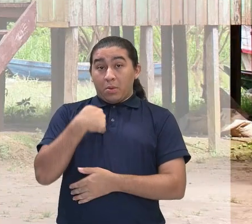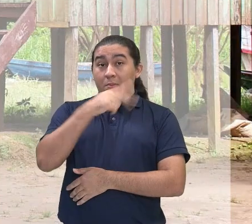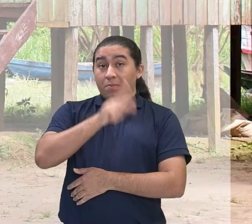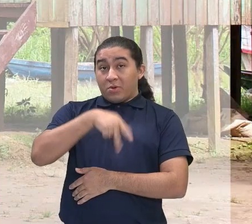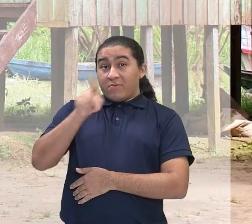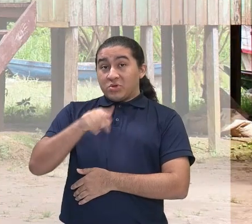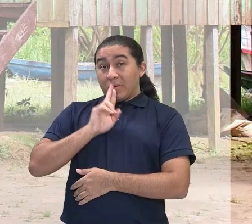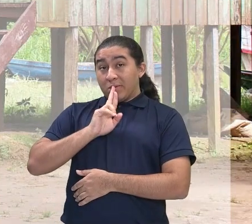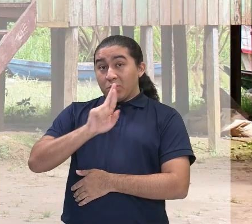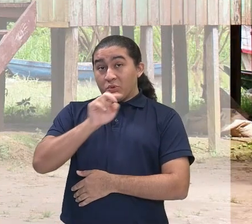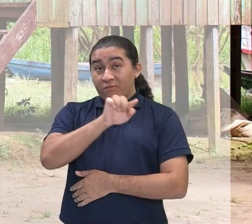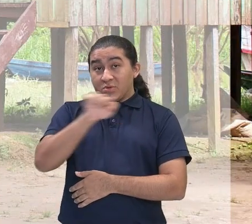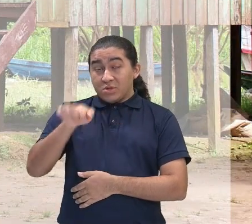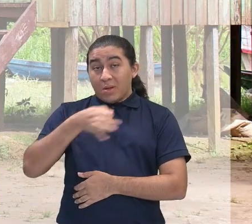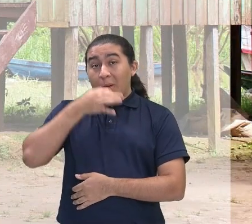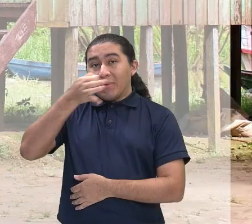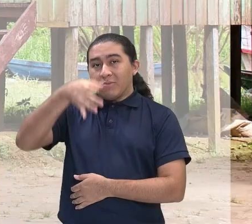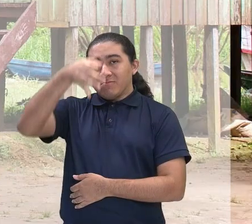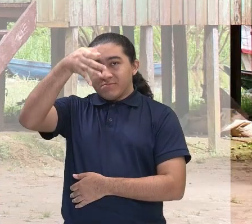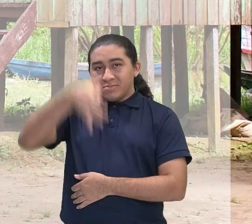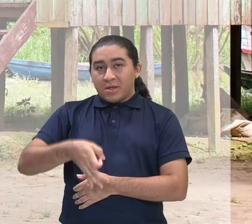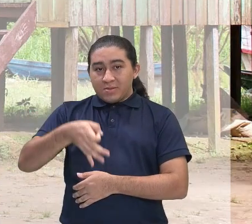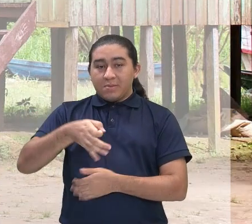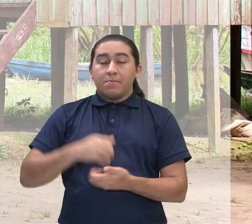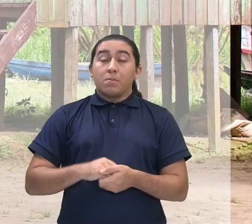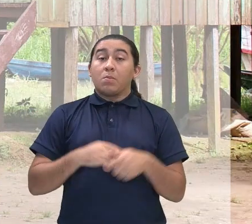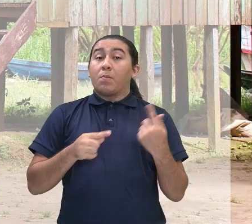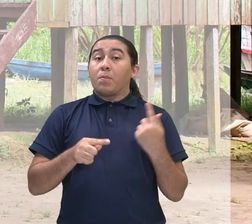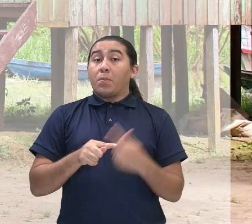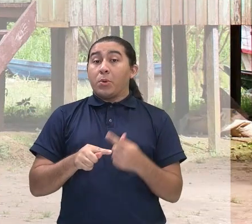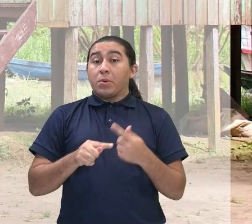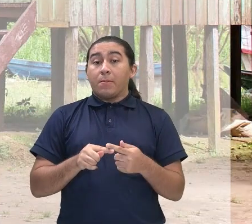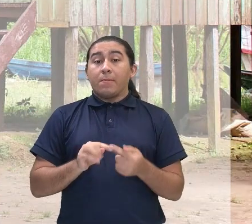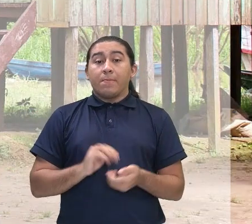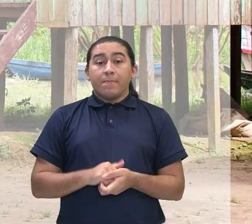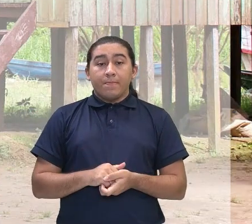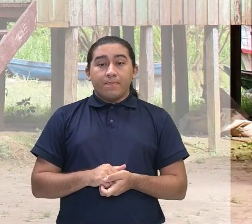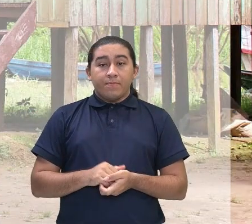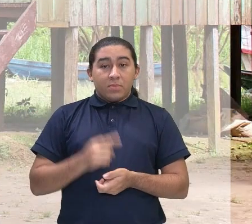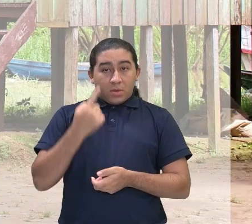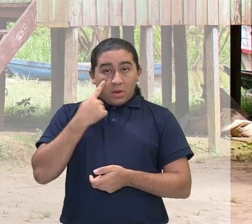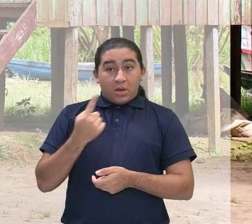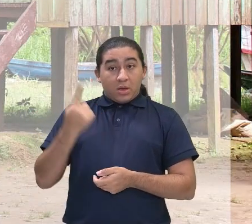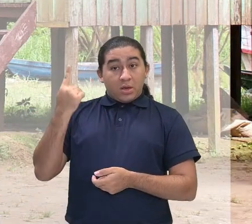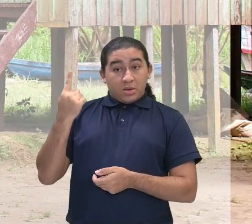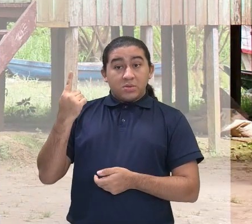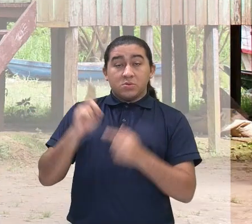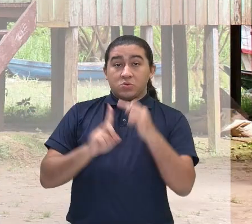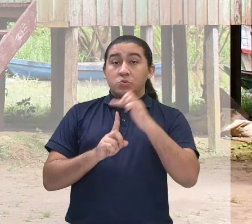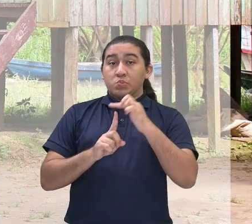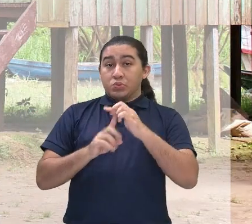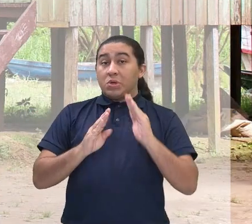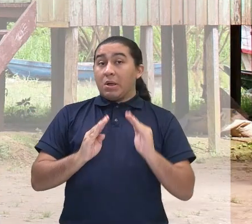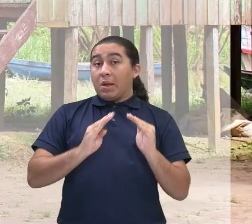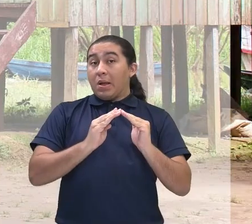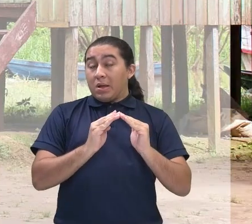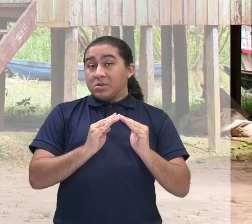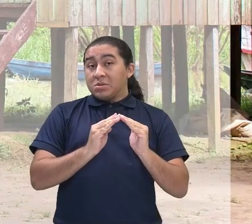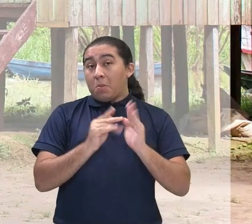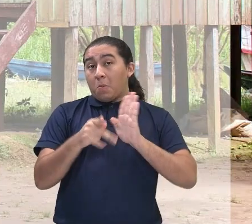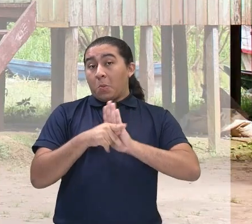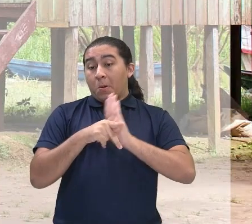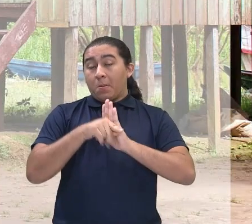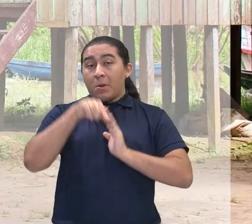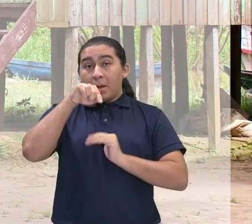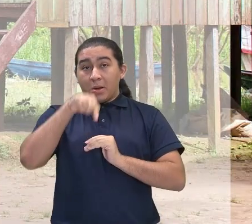está corretíssimo. Por quê? Esse tipo de moradia, especificamente amazônico,